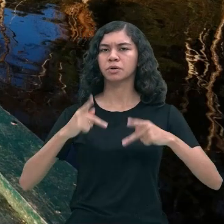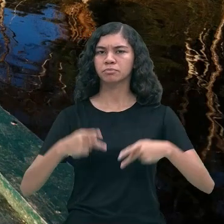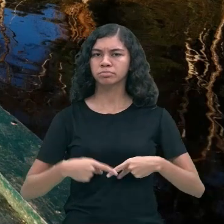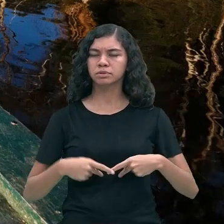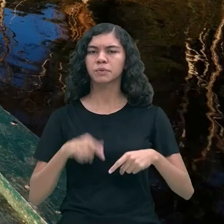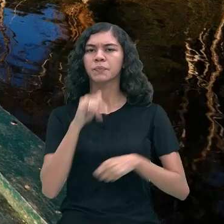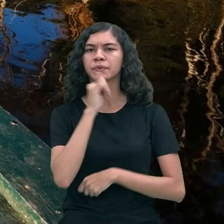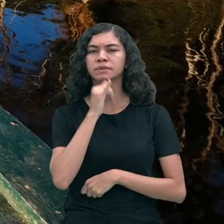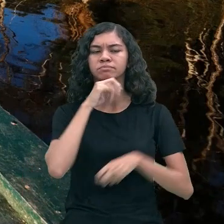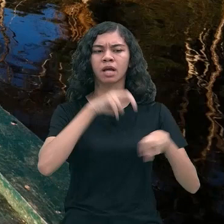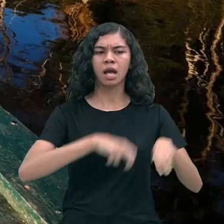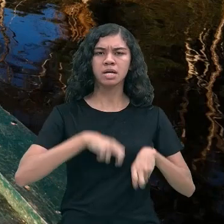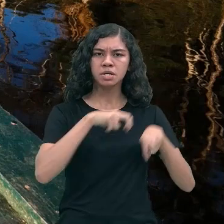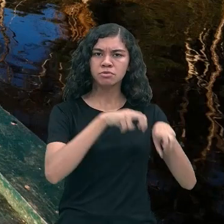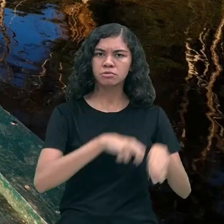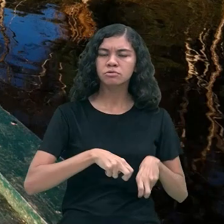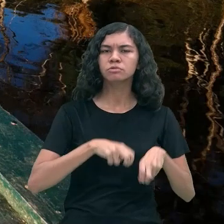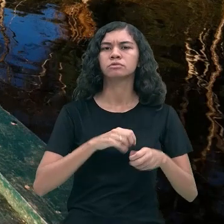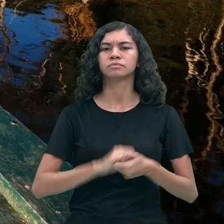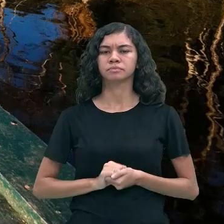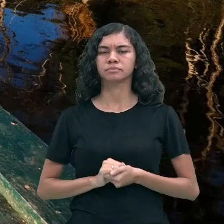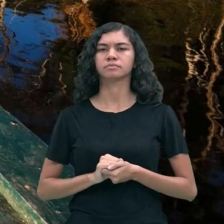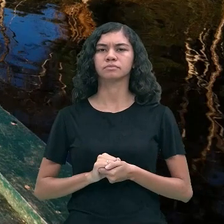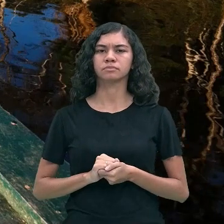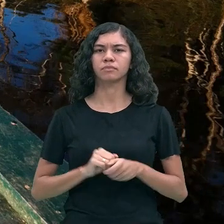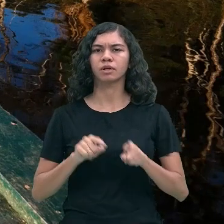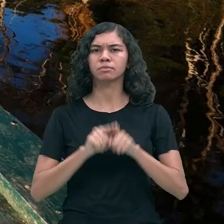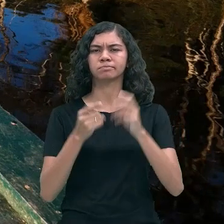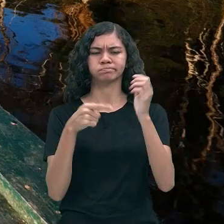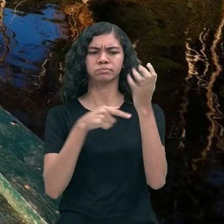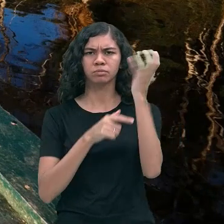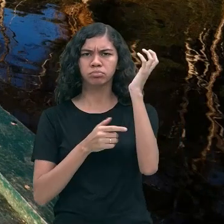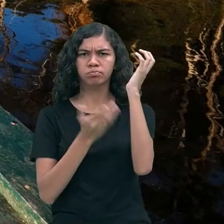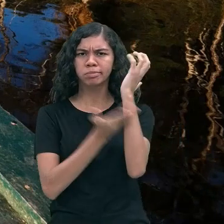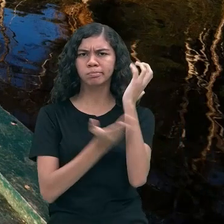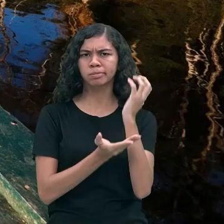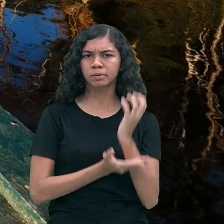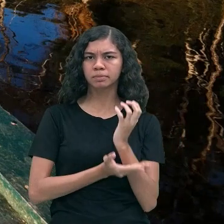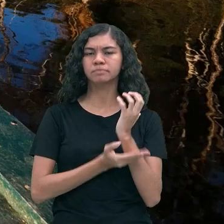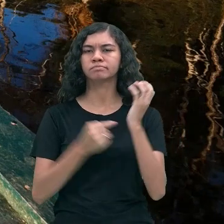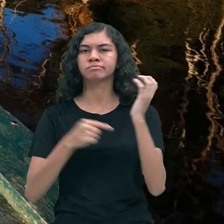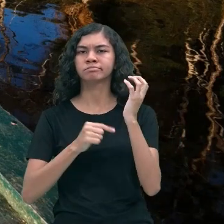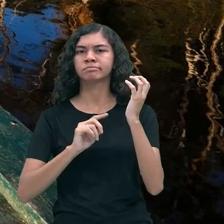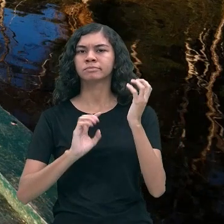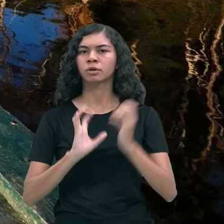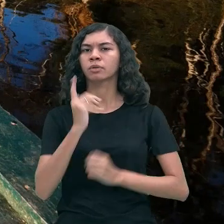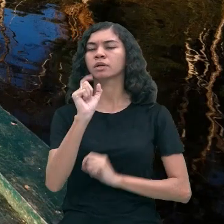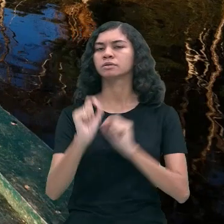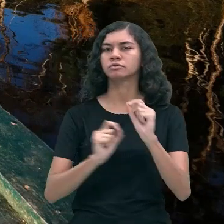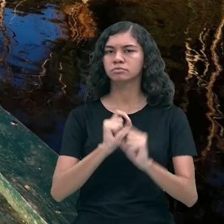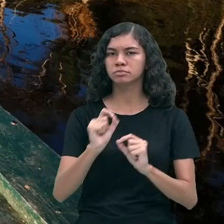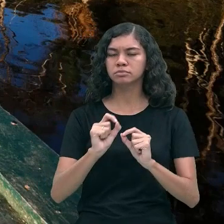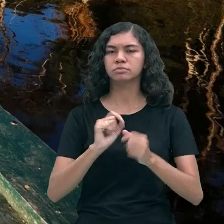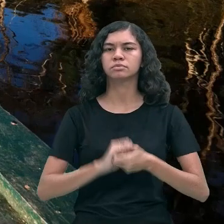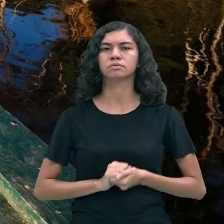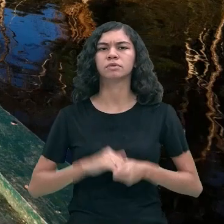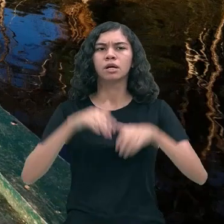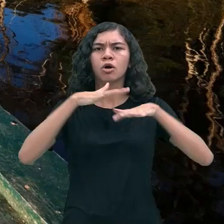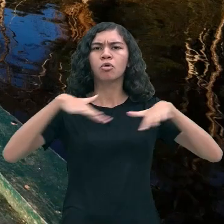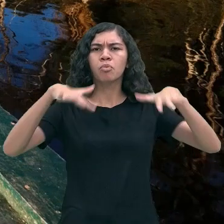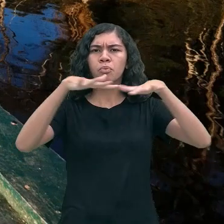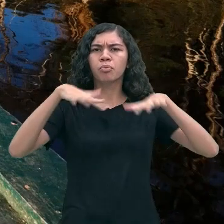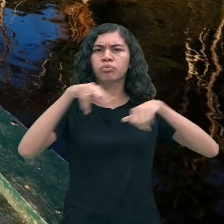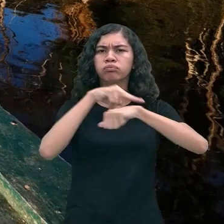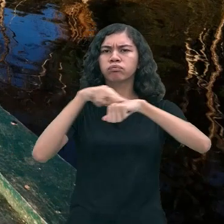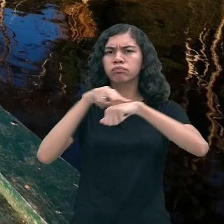como a agricultura, a garimpagem, o desmatamento, isso acaba promovendo a retirada da cobertura vegetal.